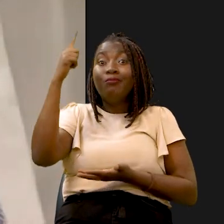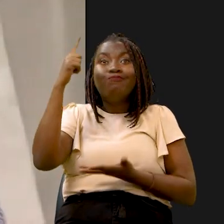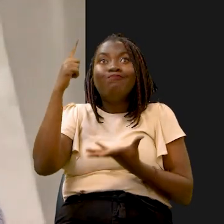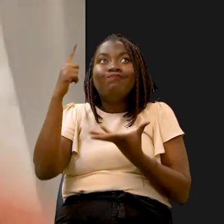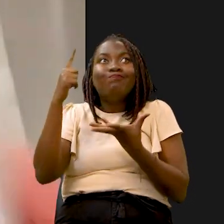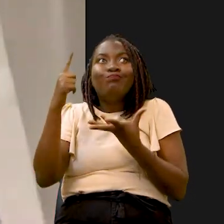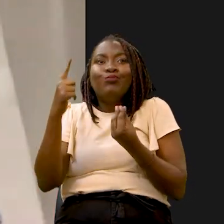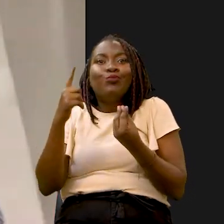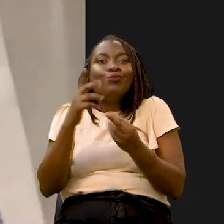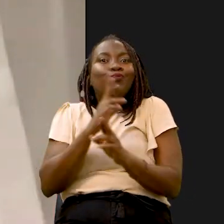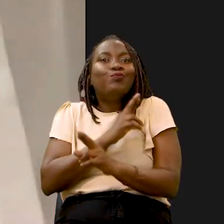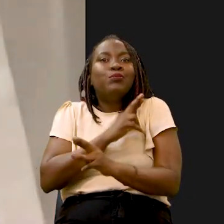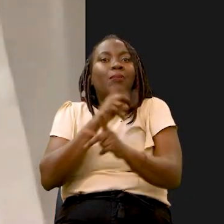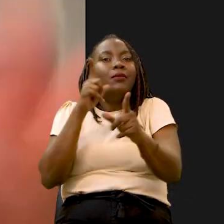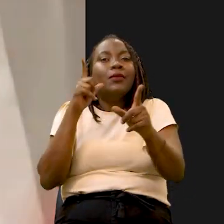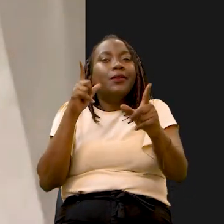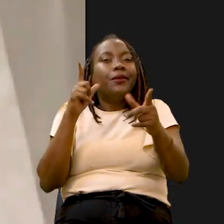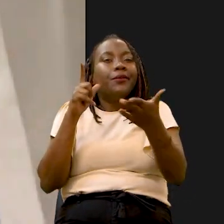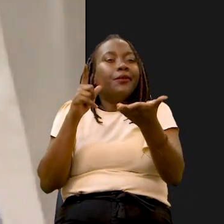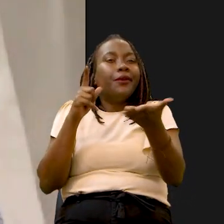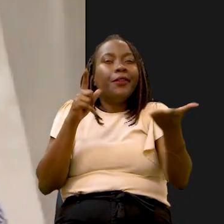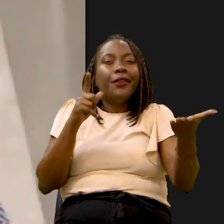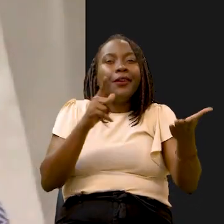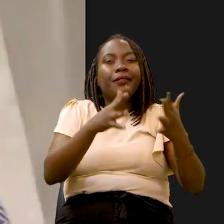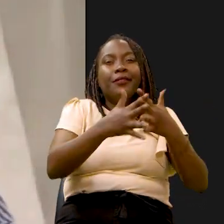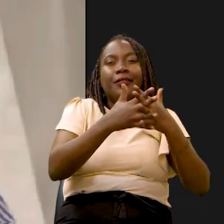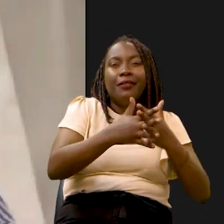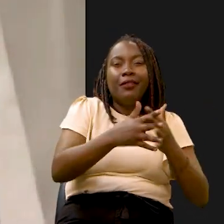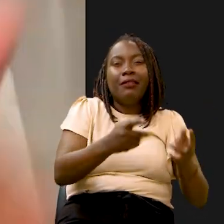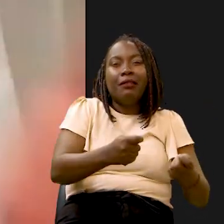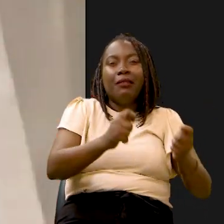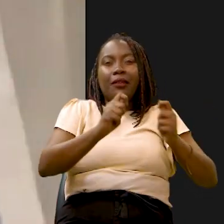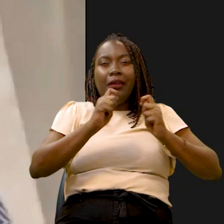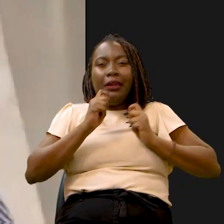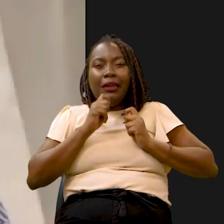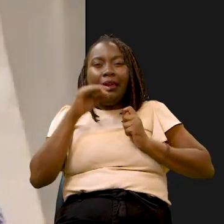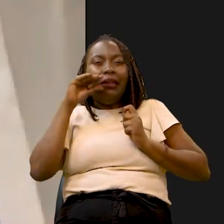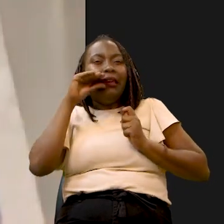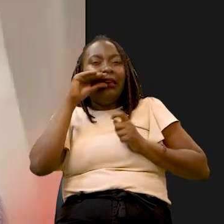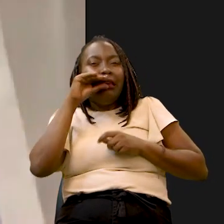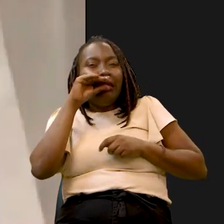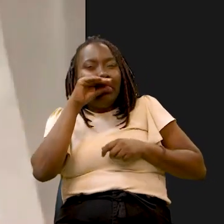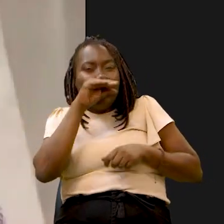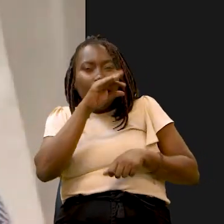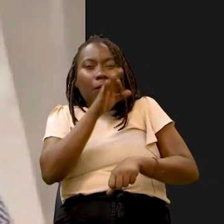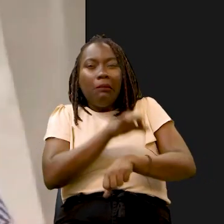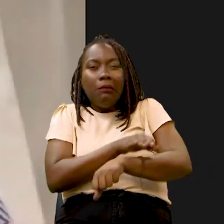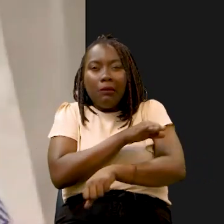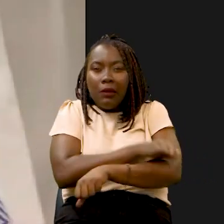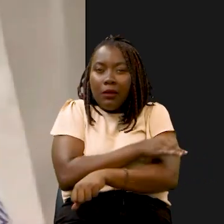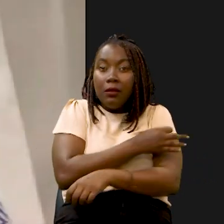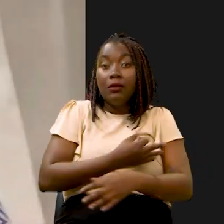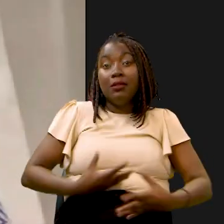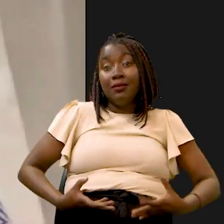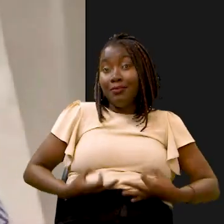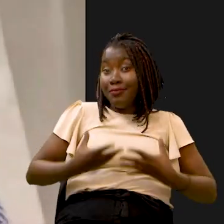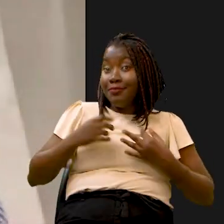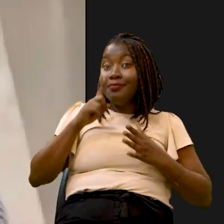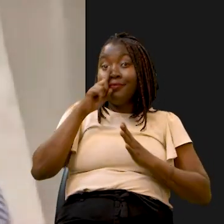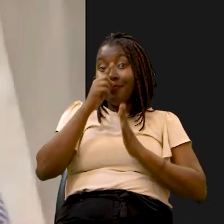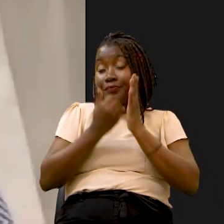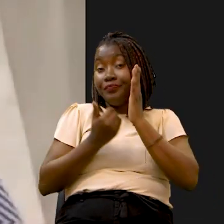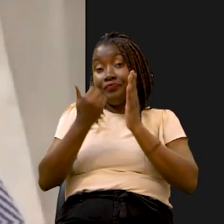solar muito diferente dessa que causa dano, que causa queimadura e que aumenta o risco de câncer de